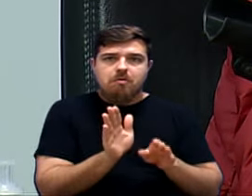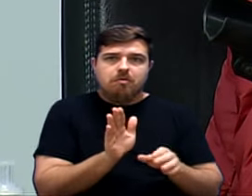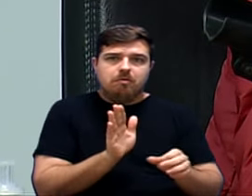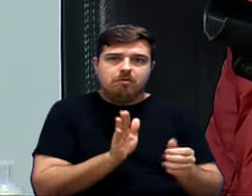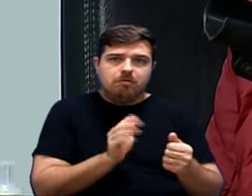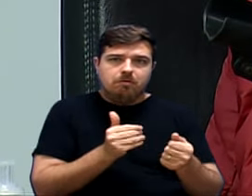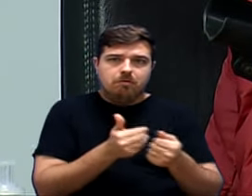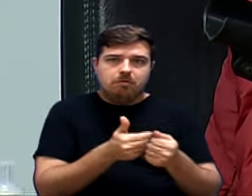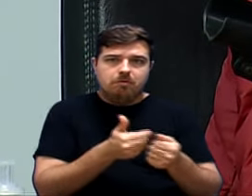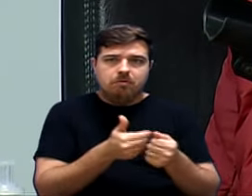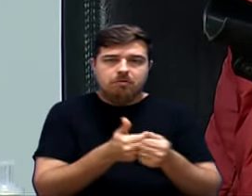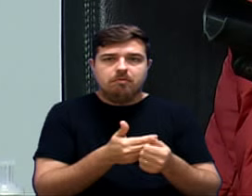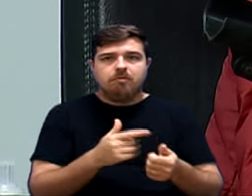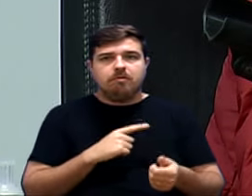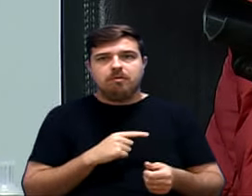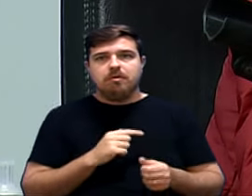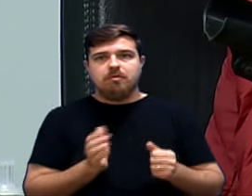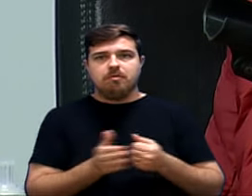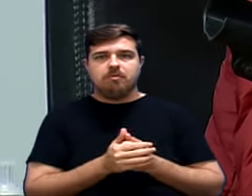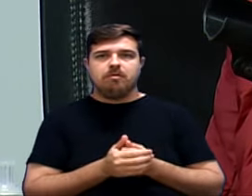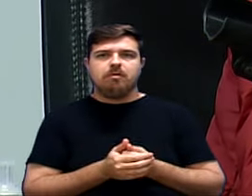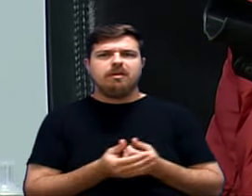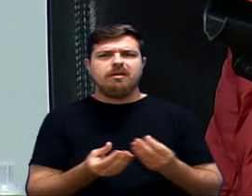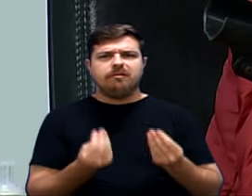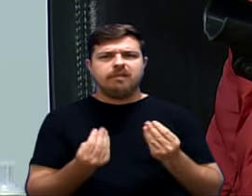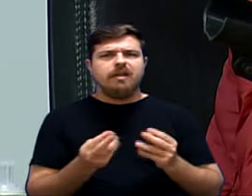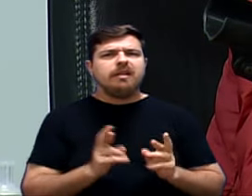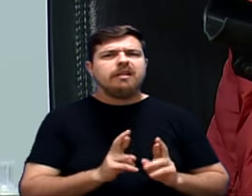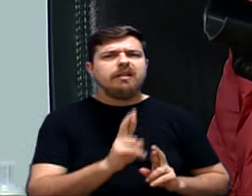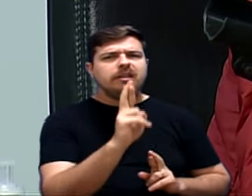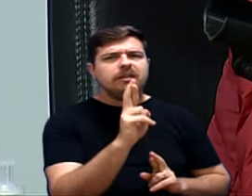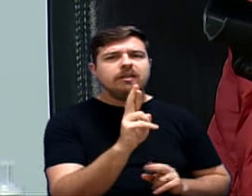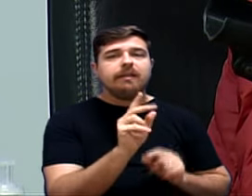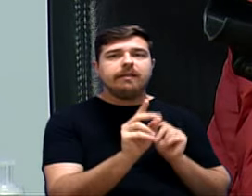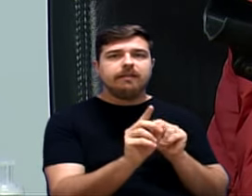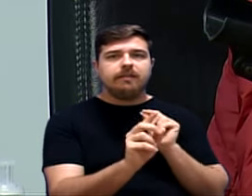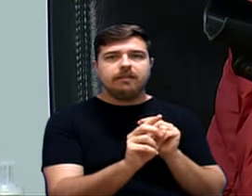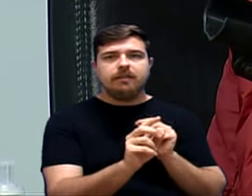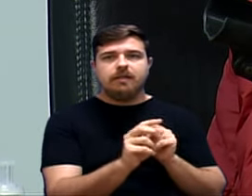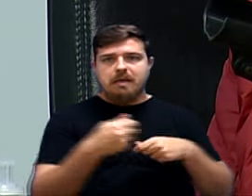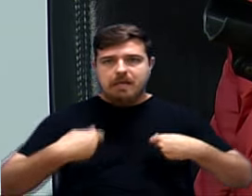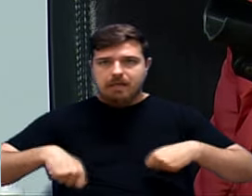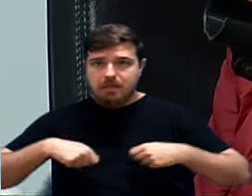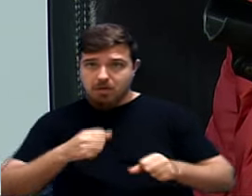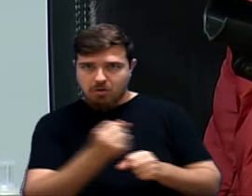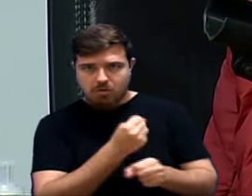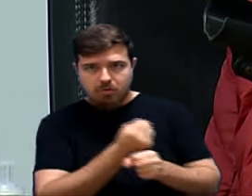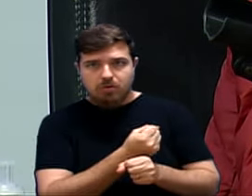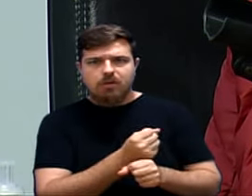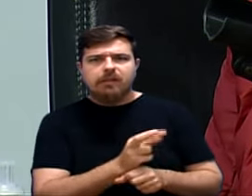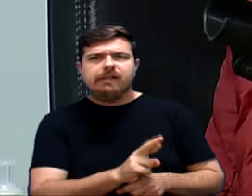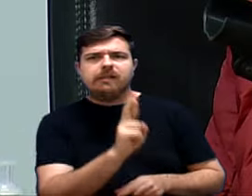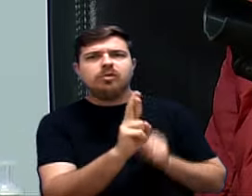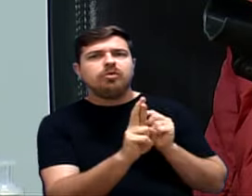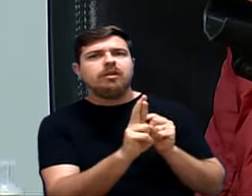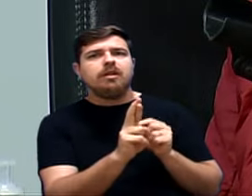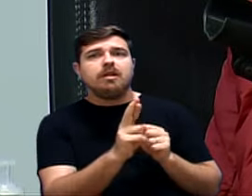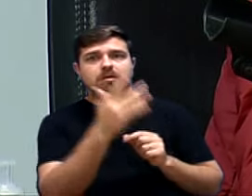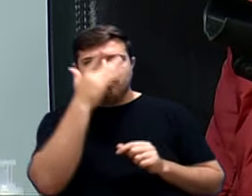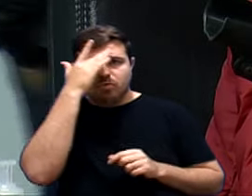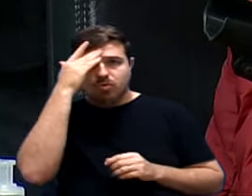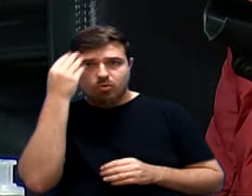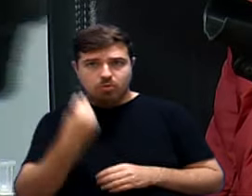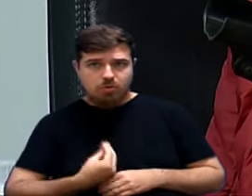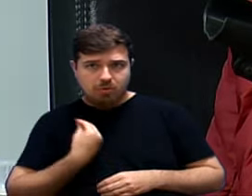ter essa reserva agora eu pergunto para quem vai ficar a cargo da construção quando precisar dos moradores do condomínio